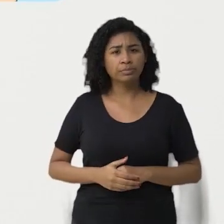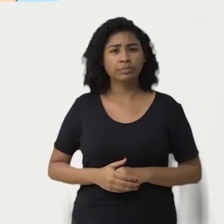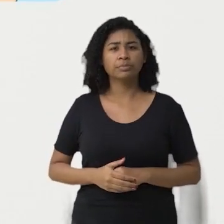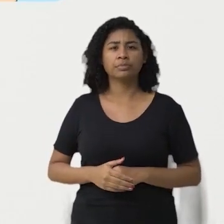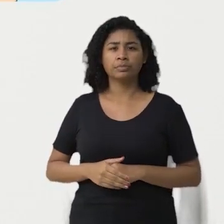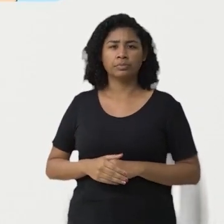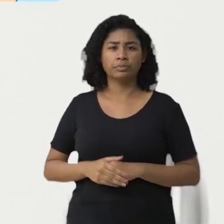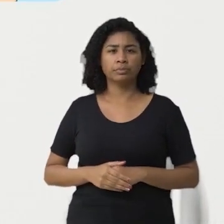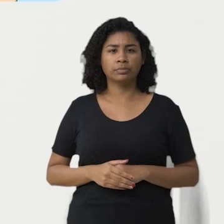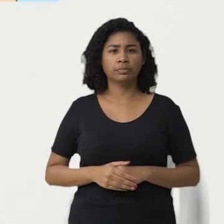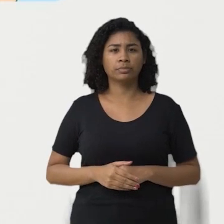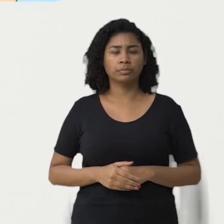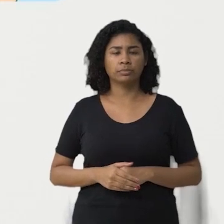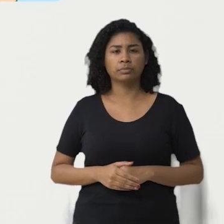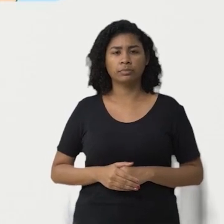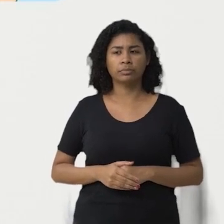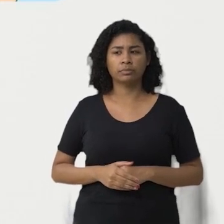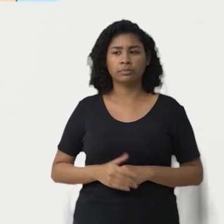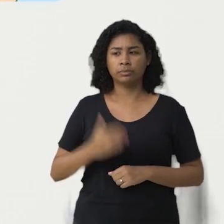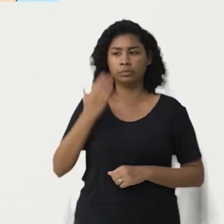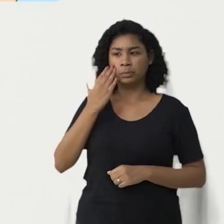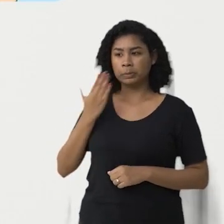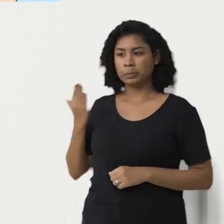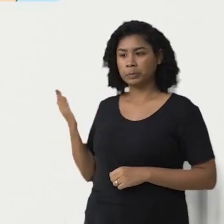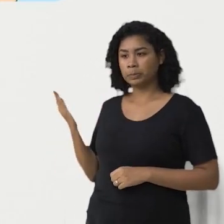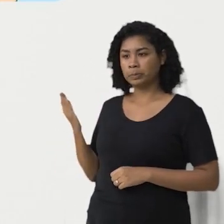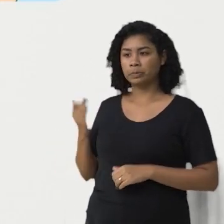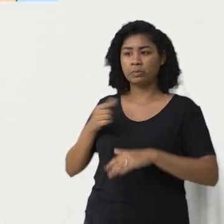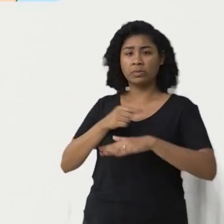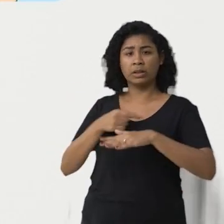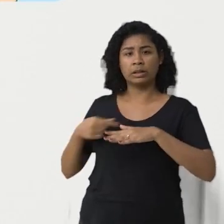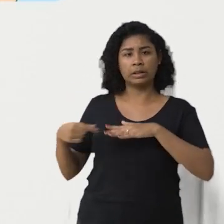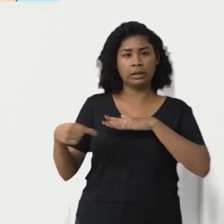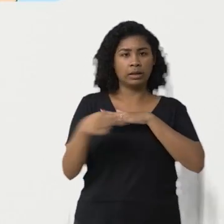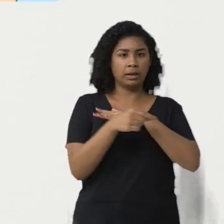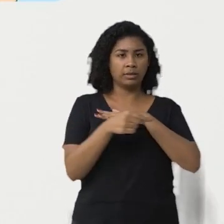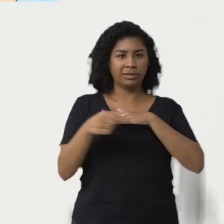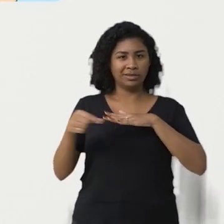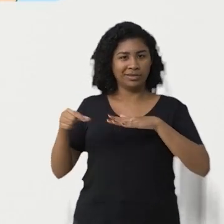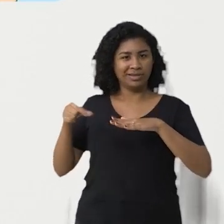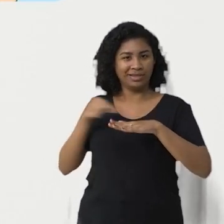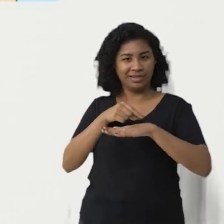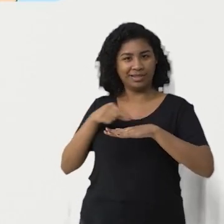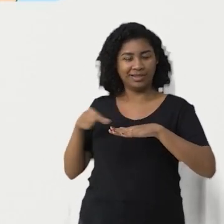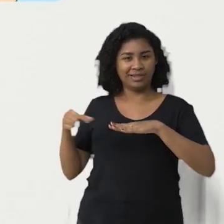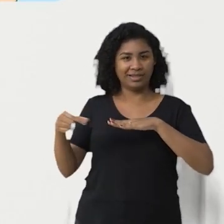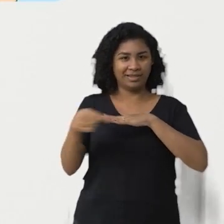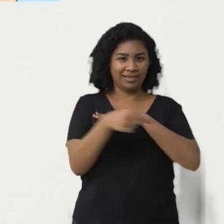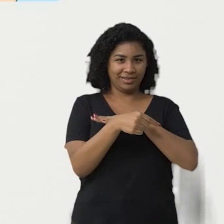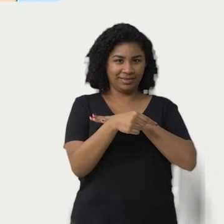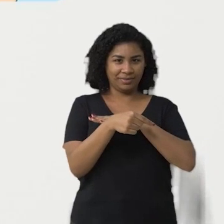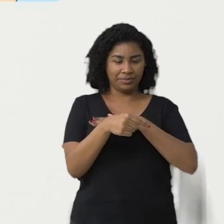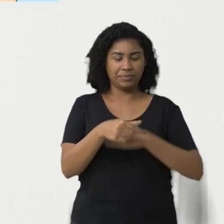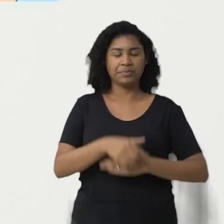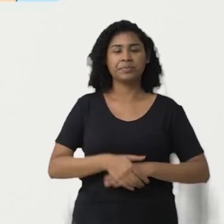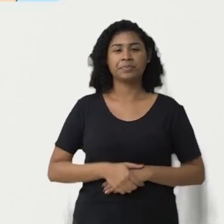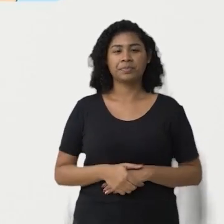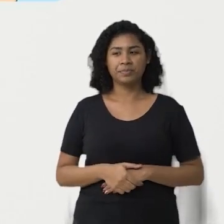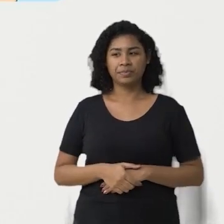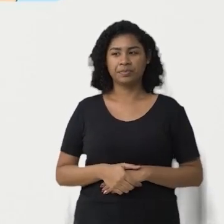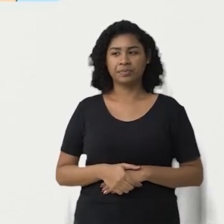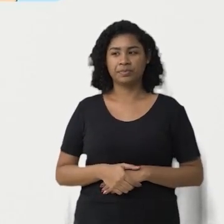Nós teremos aqui o escudo das Guianas, tá? Então, nós teremos aqui o escudo das